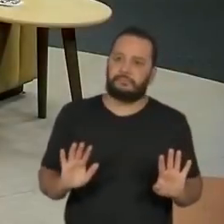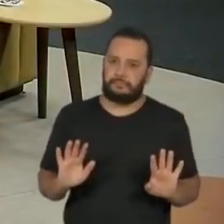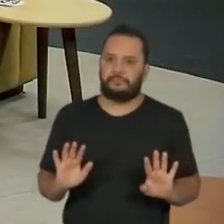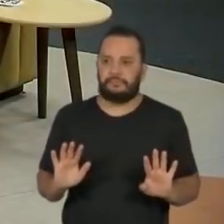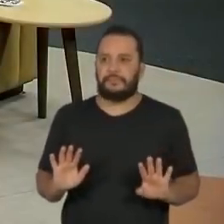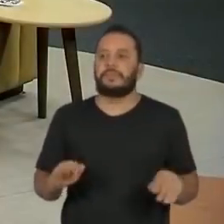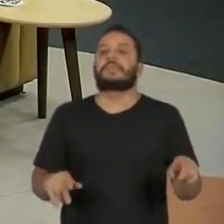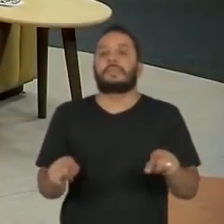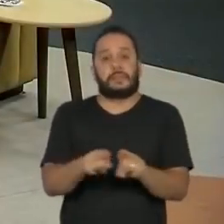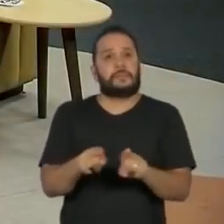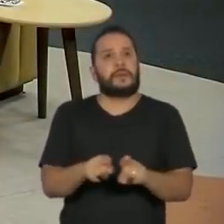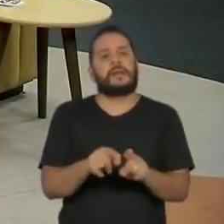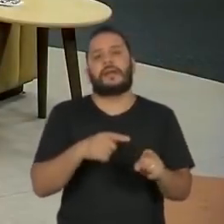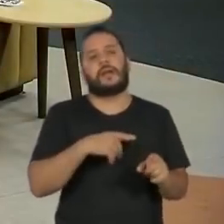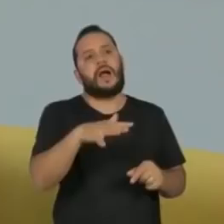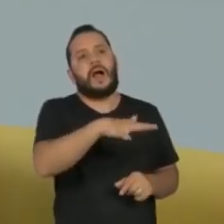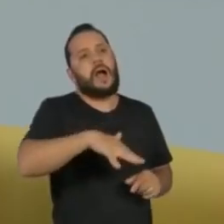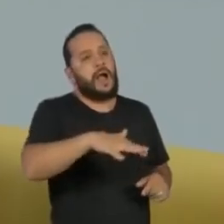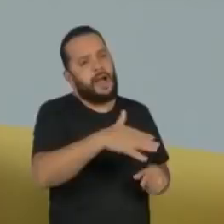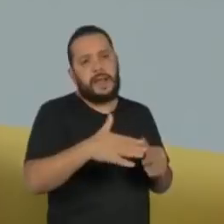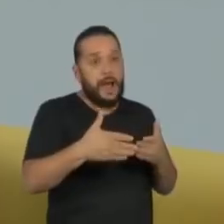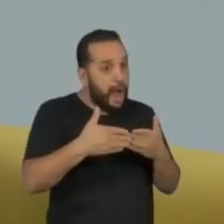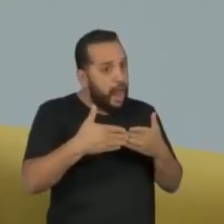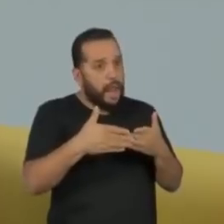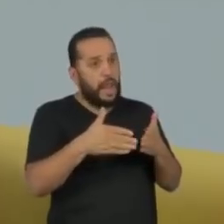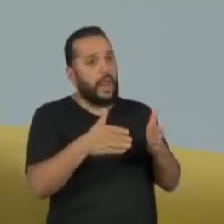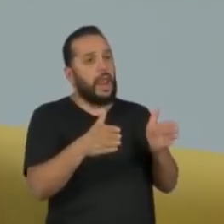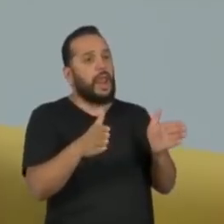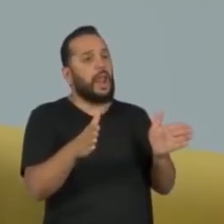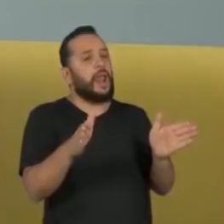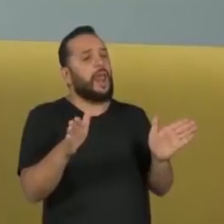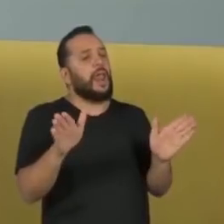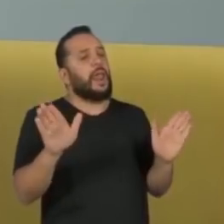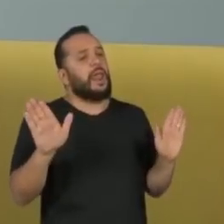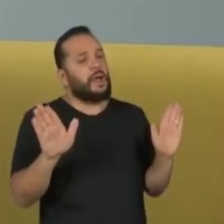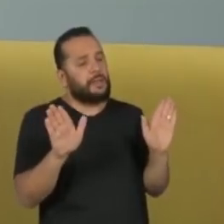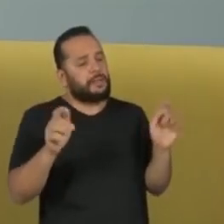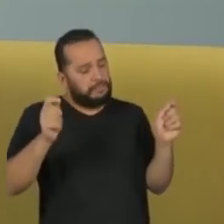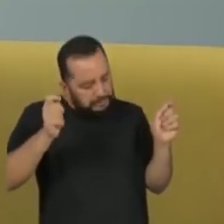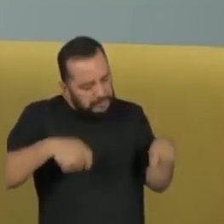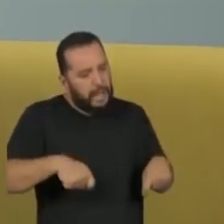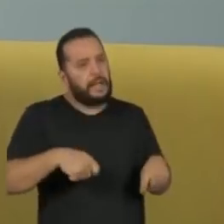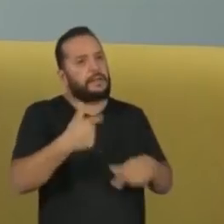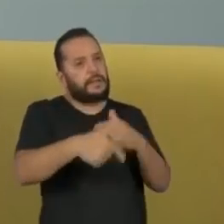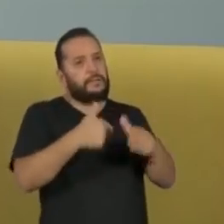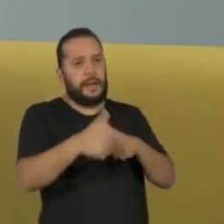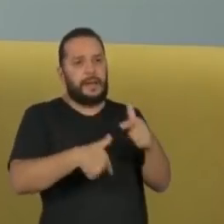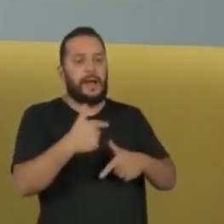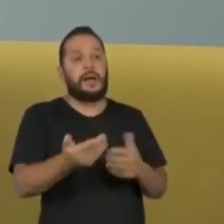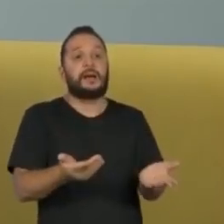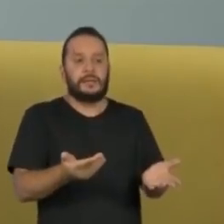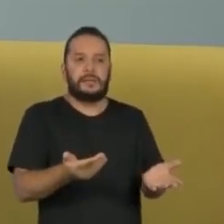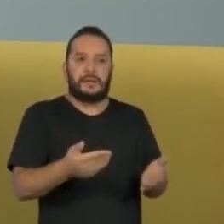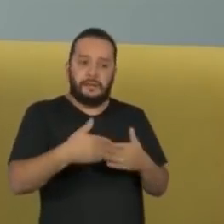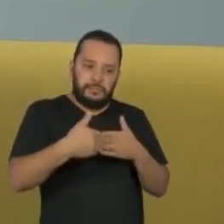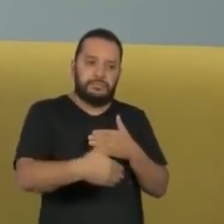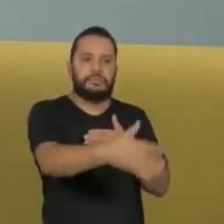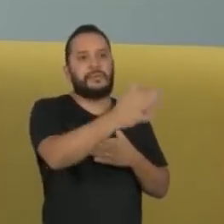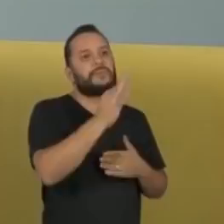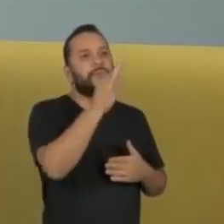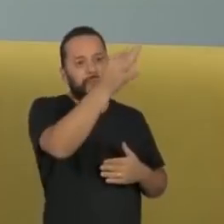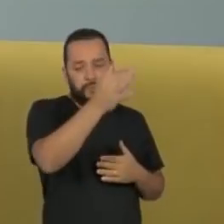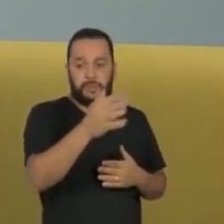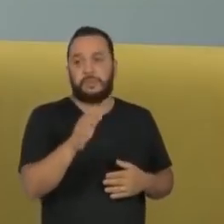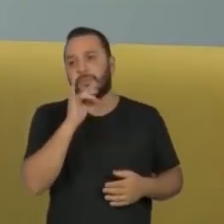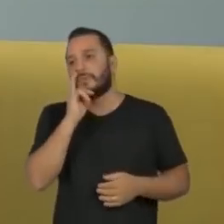parecem abrir mais possibilidades, né, lá na frente? Bom, nós falamos, o nosso estudo no Escritório de Desenvolvimento de Carreiras da